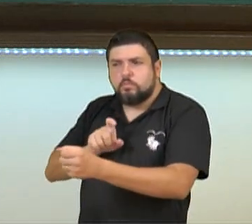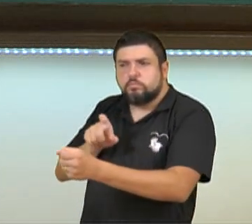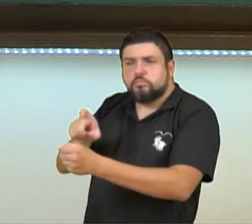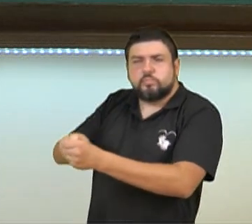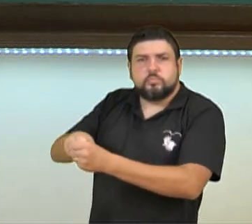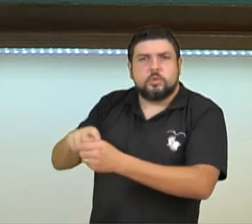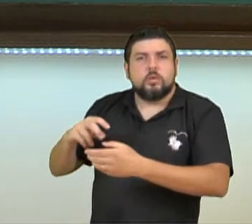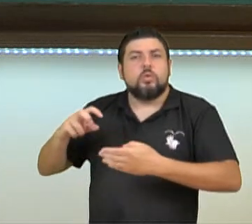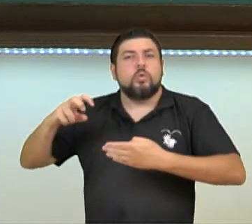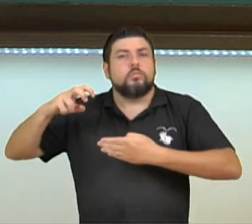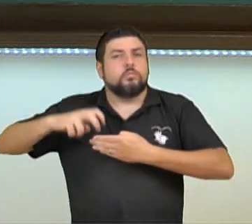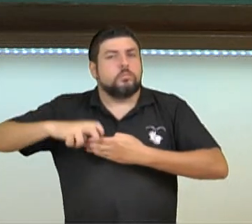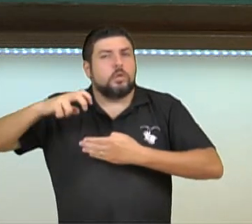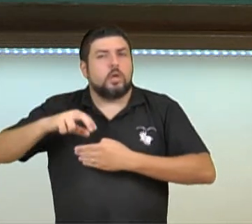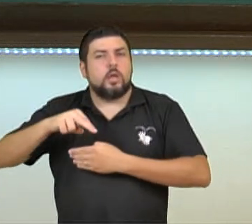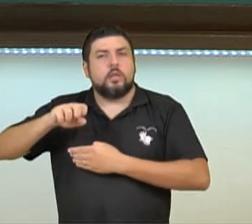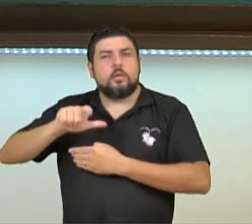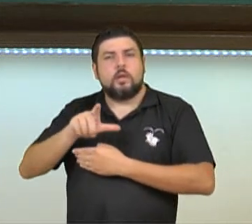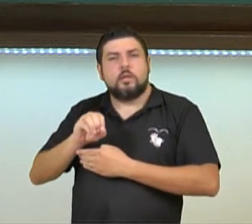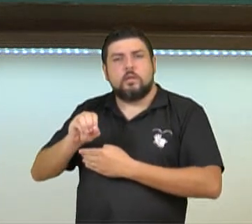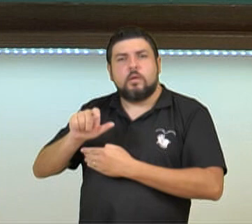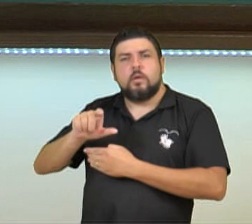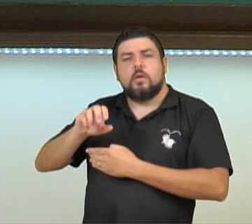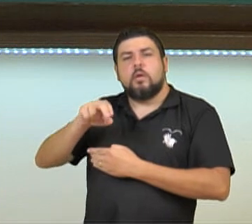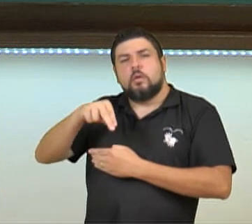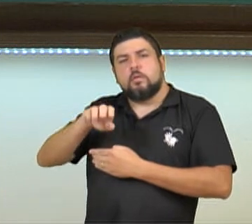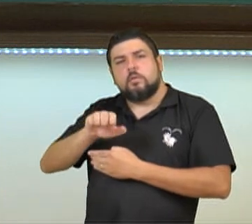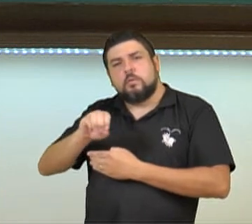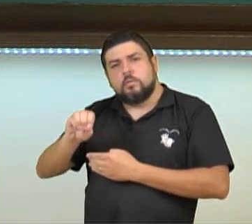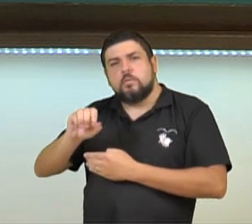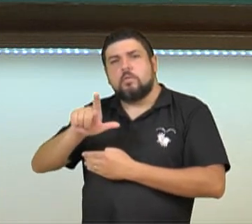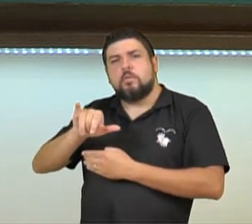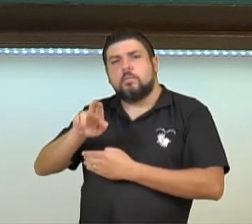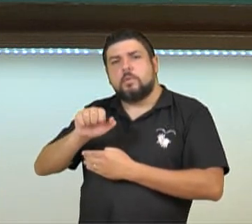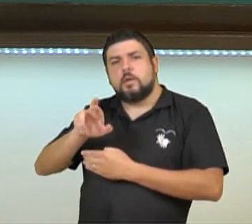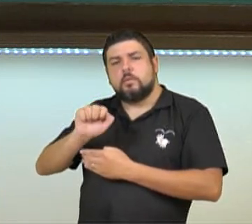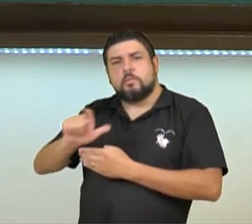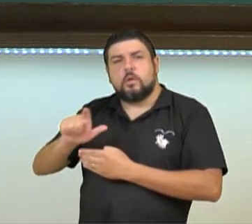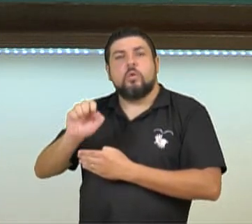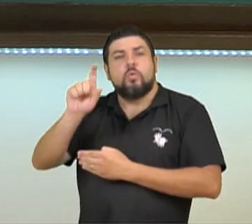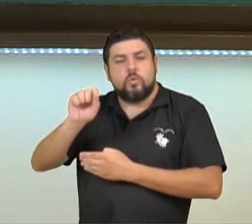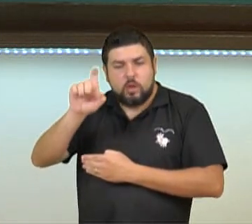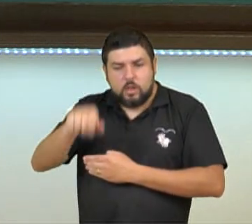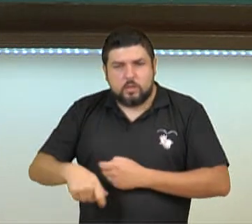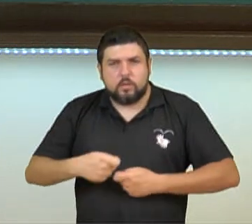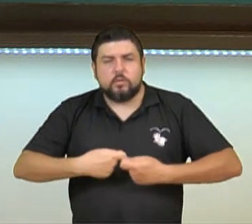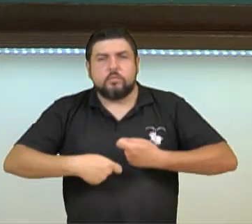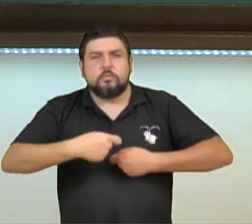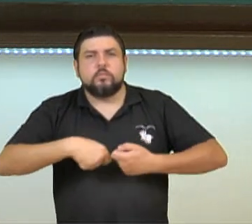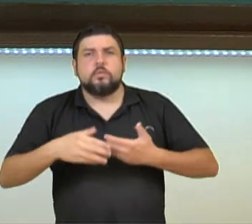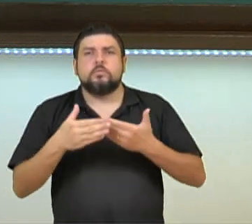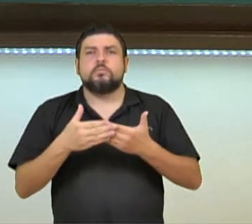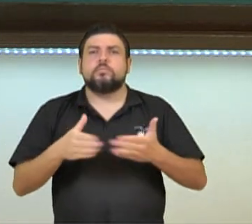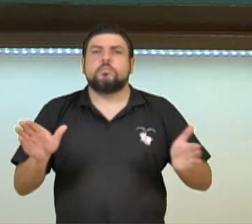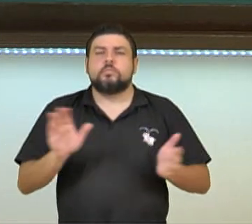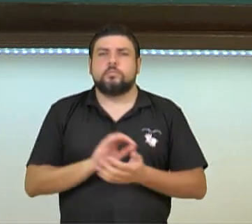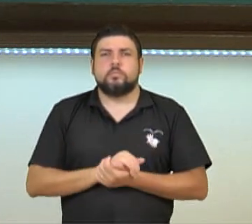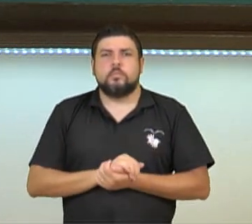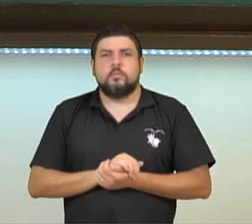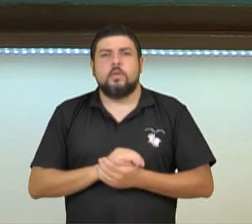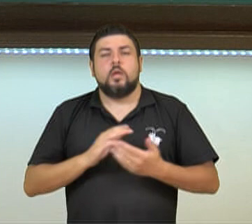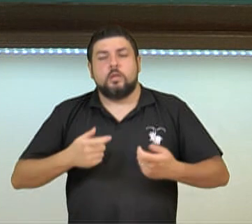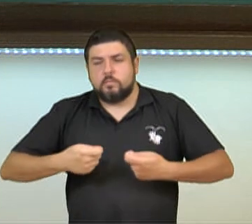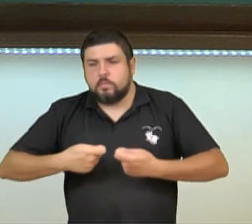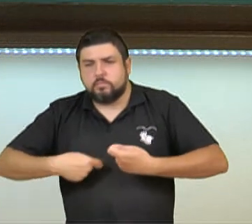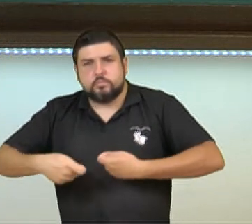e, logicamente, esse processo neoliberal visando uma abertura da economia, falando a respeito de toda essa